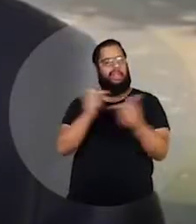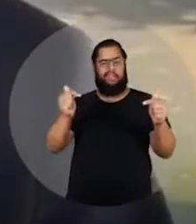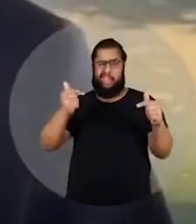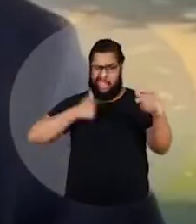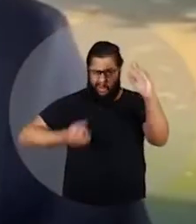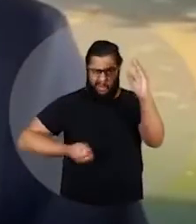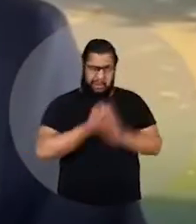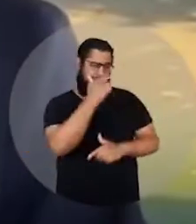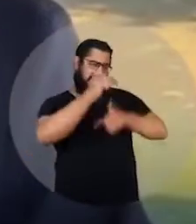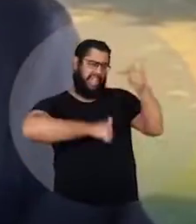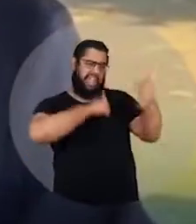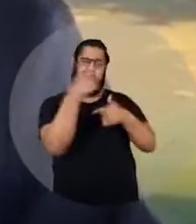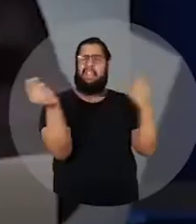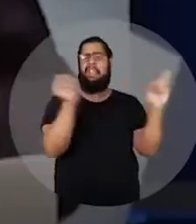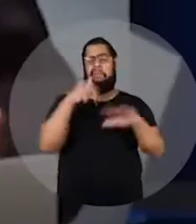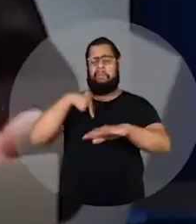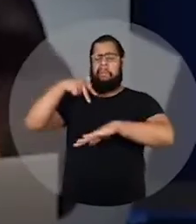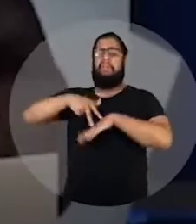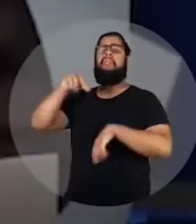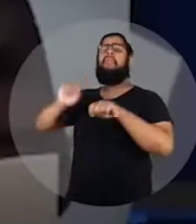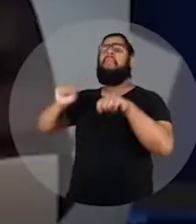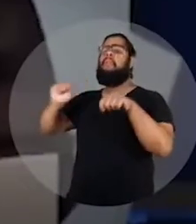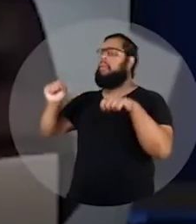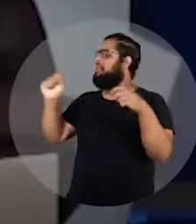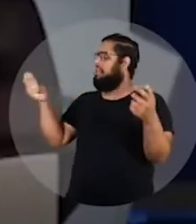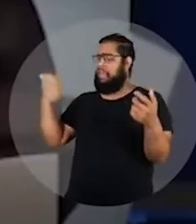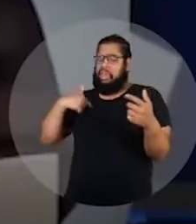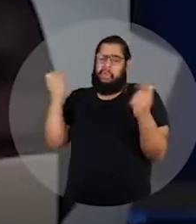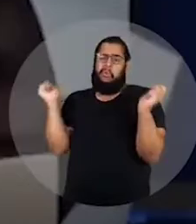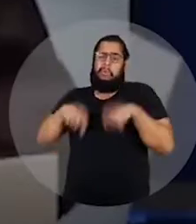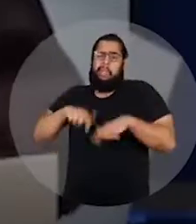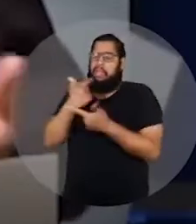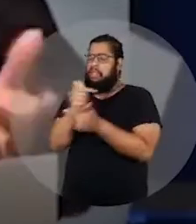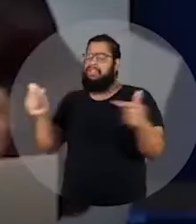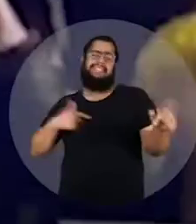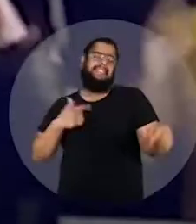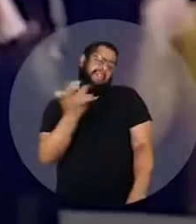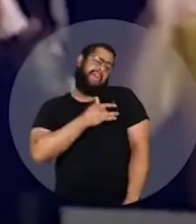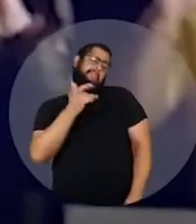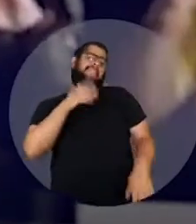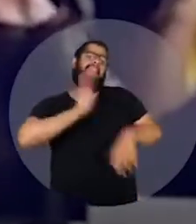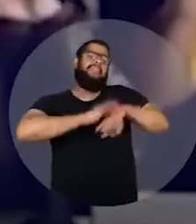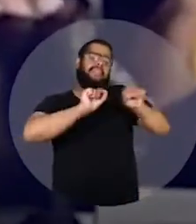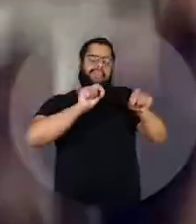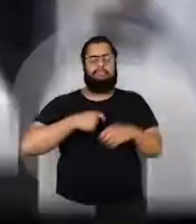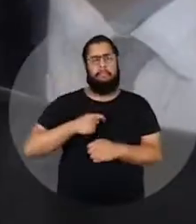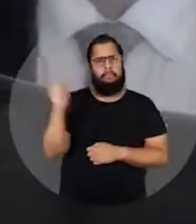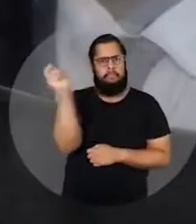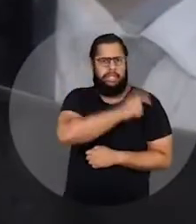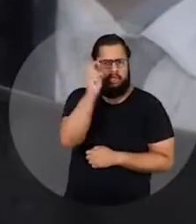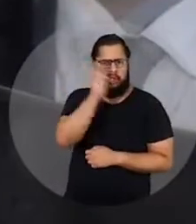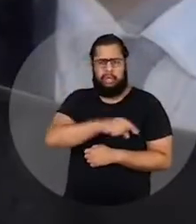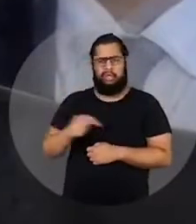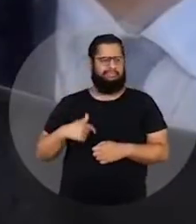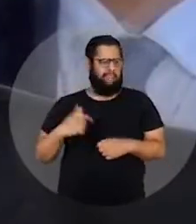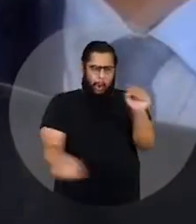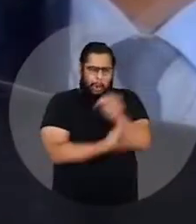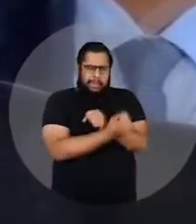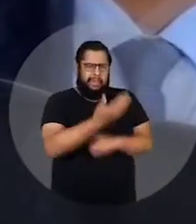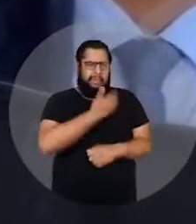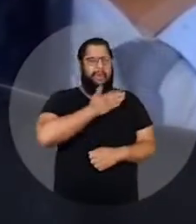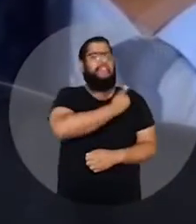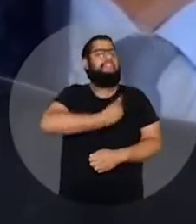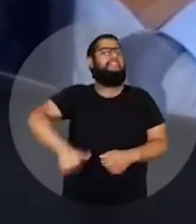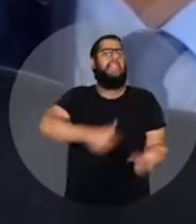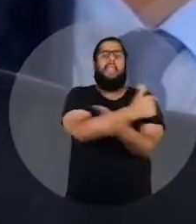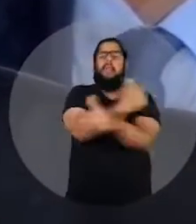incompetente. Eu não crio emprego. Não tinha nada pra estar aqui. Nem levo jeito. Lamento. Quer que faça o quê? Mentiroso. Não